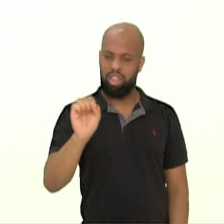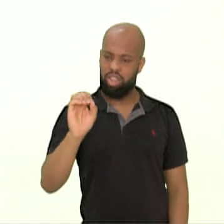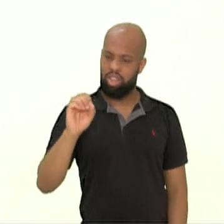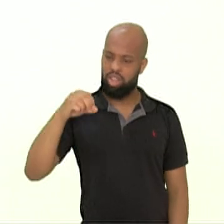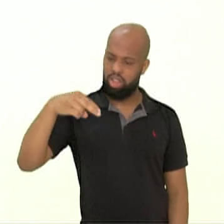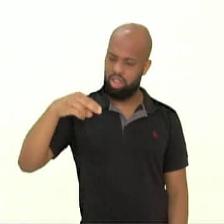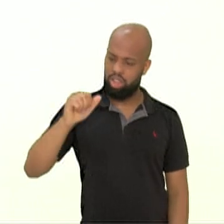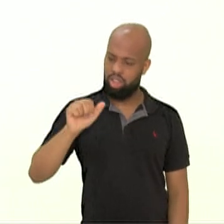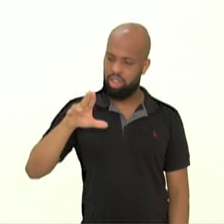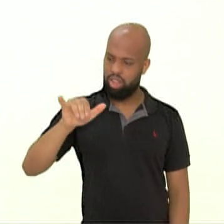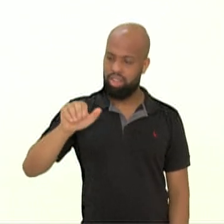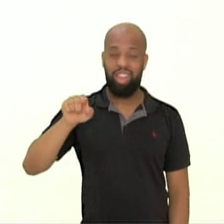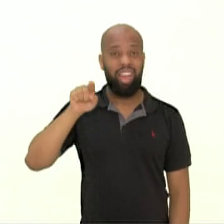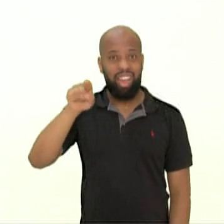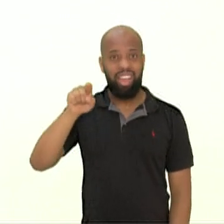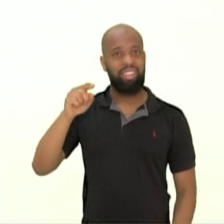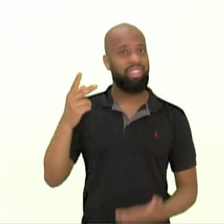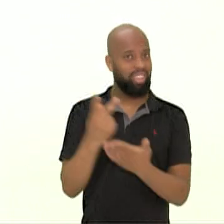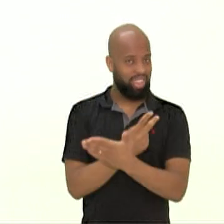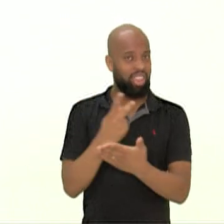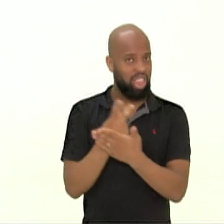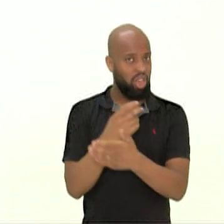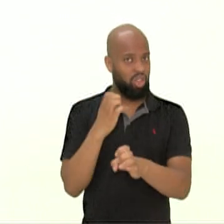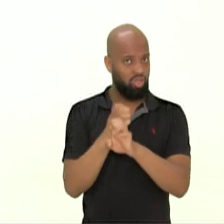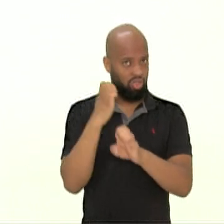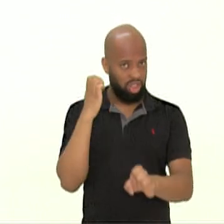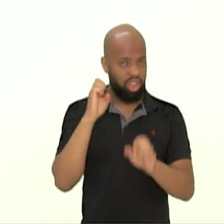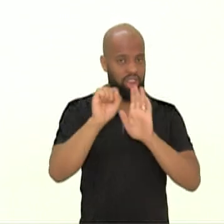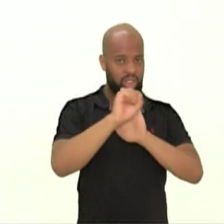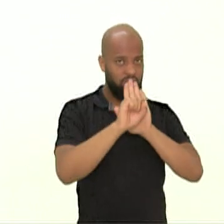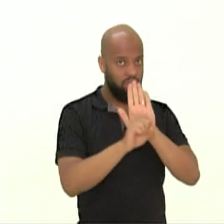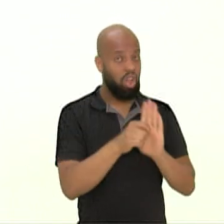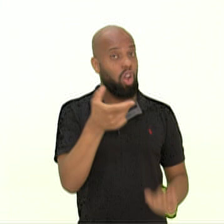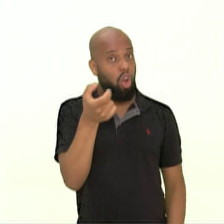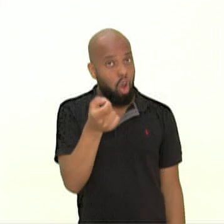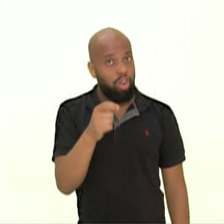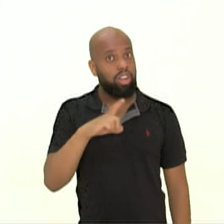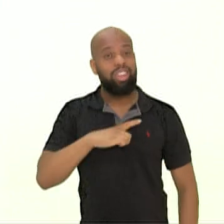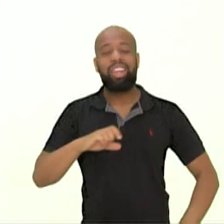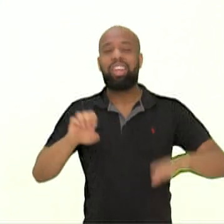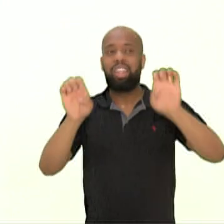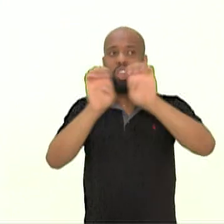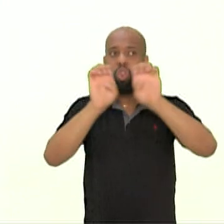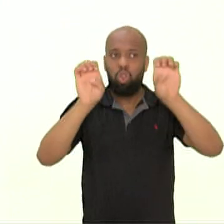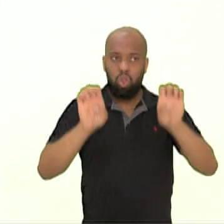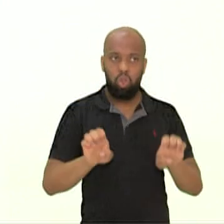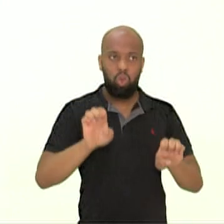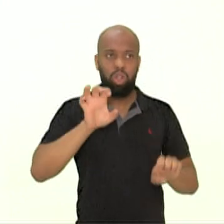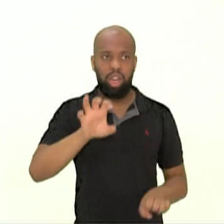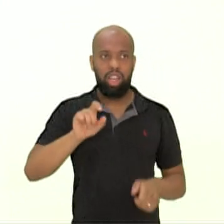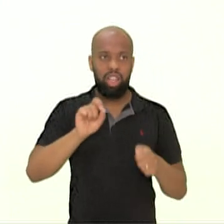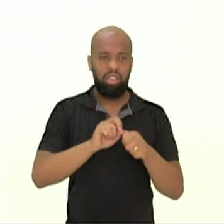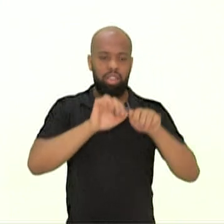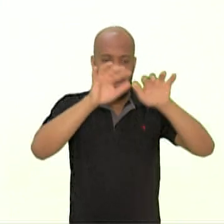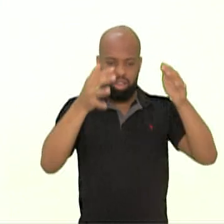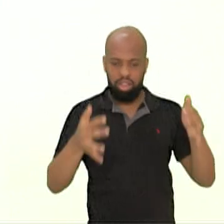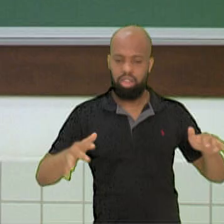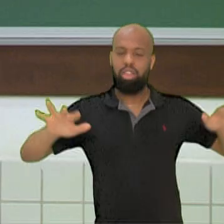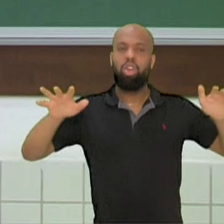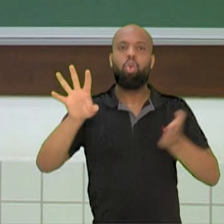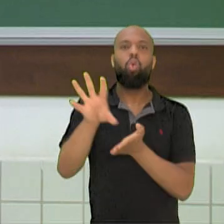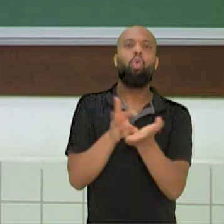um dos maiores erros da engenharia do século XX, aonde você tem essa estrutura e ele acabou fazendo toda